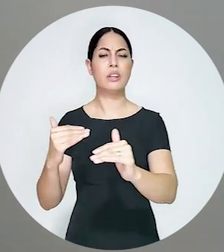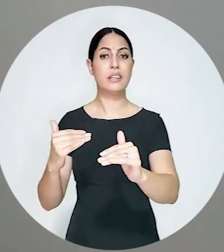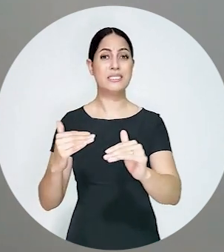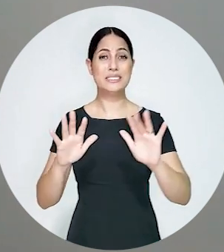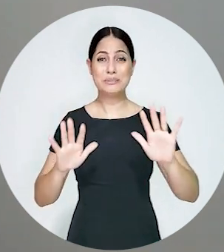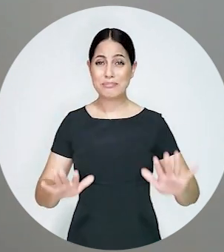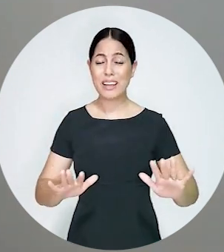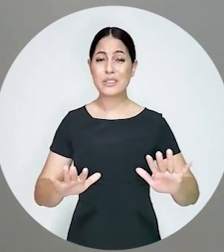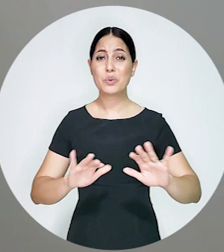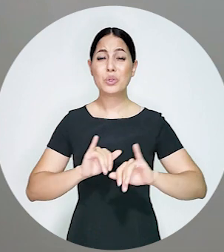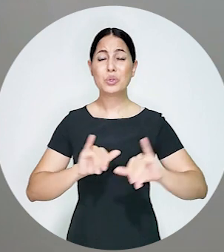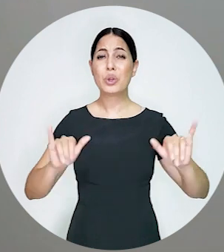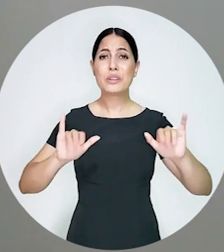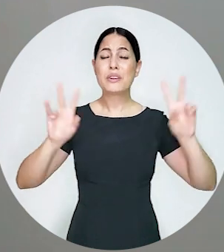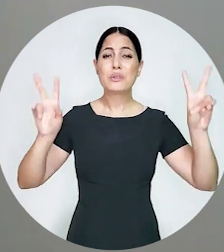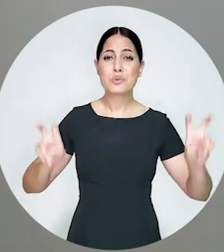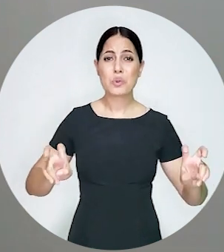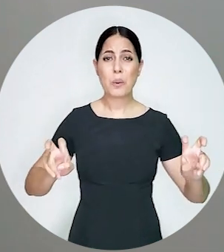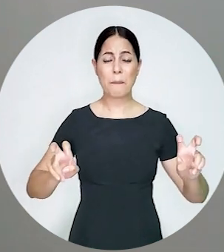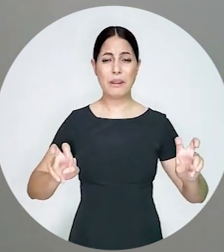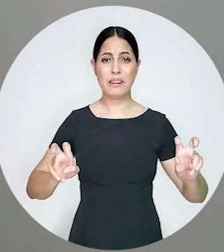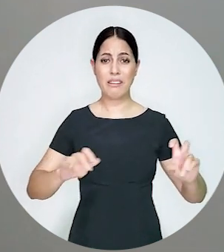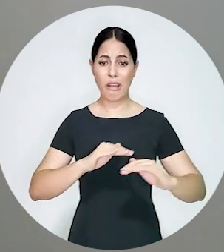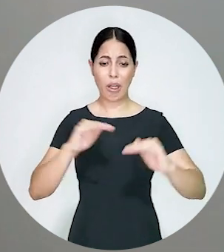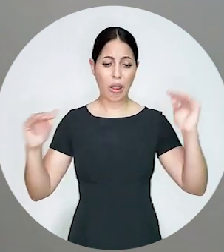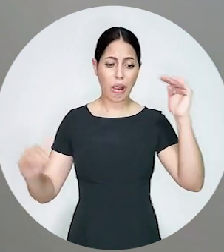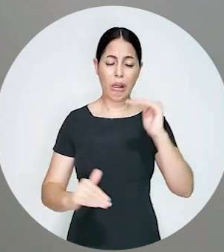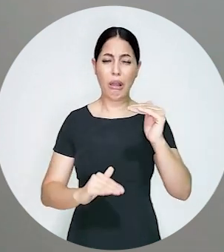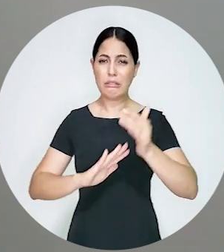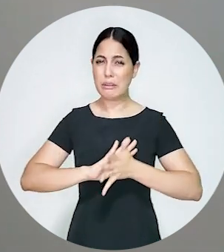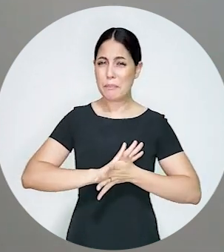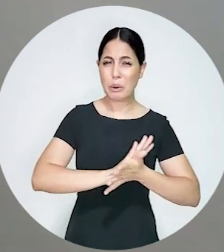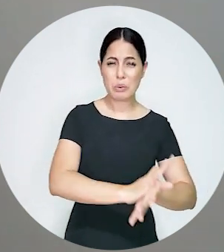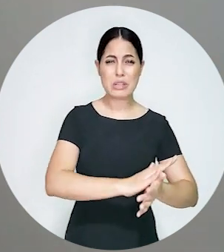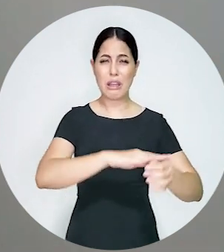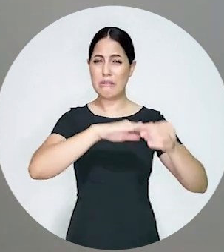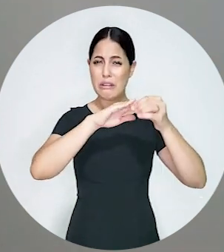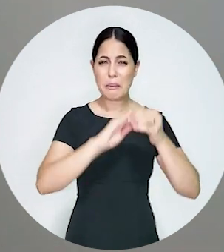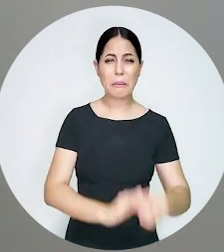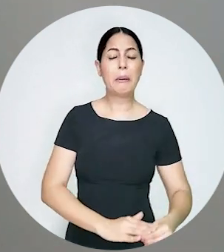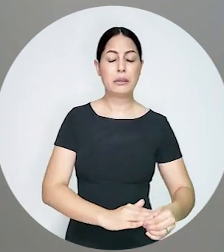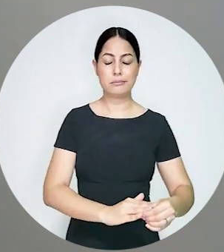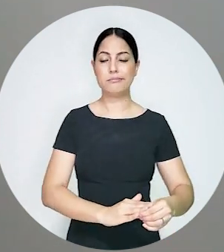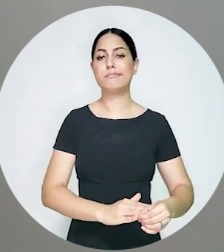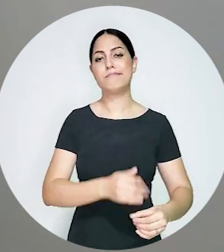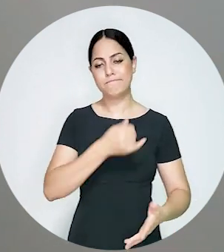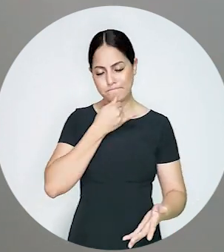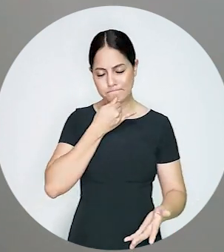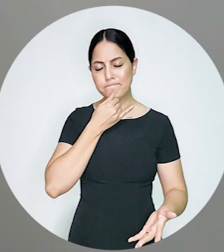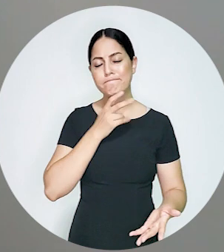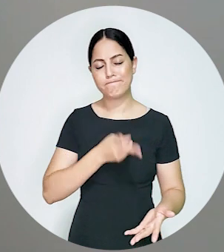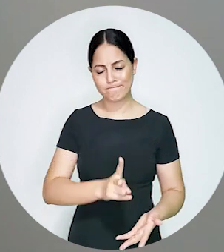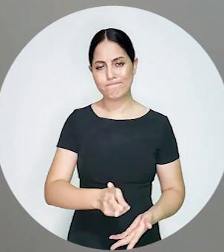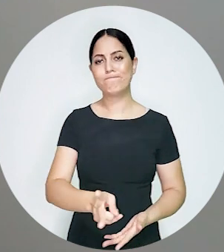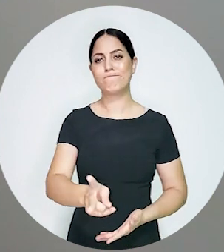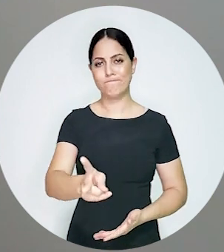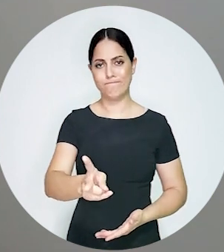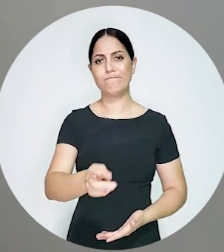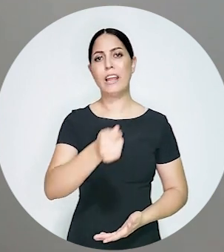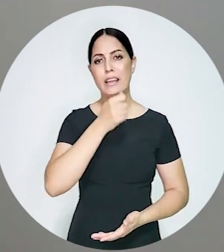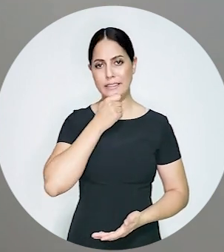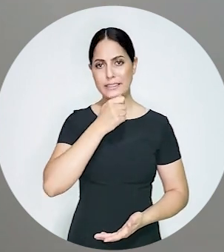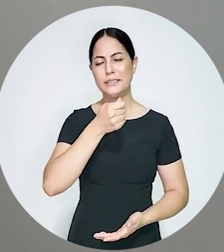expressamente, mas a chaga social da desigualdade, do preconceito, gerado por todas as formas de